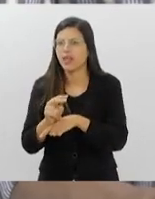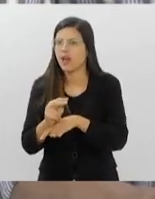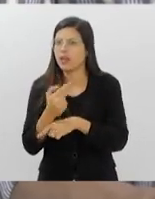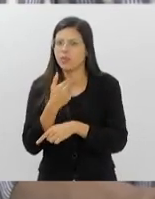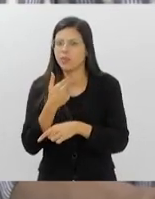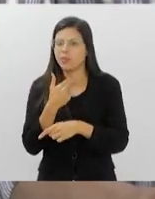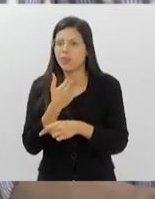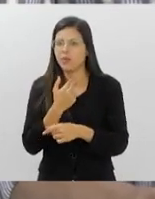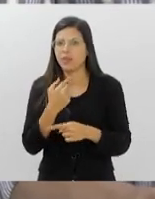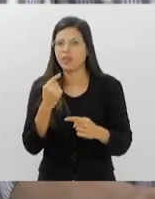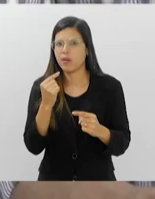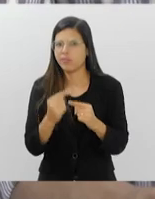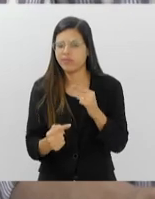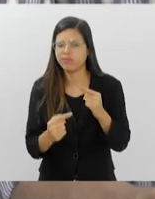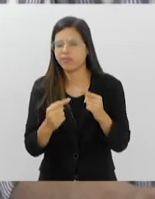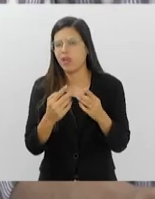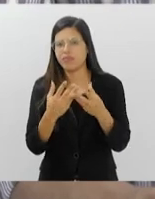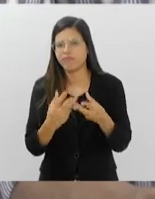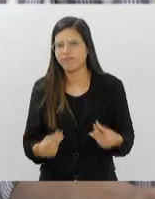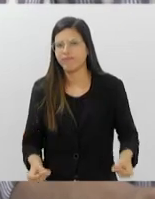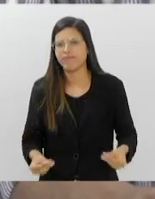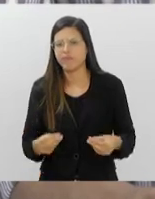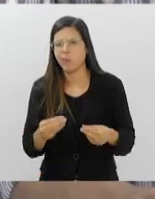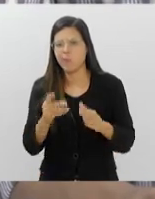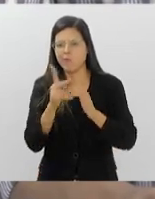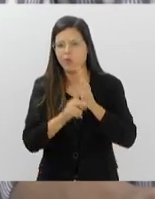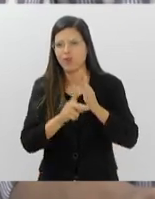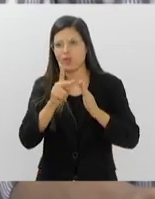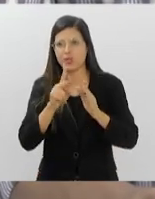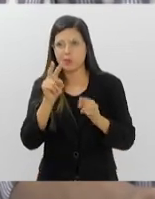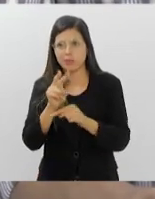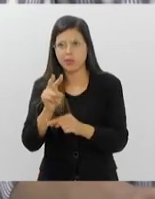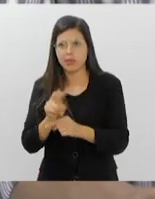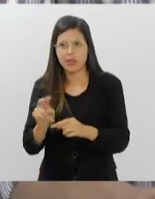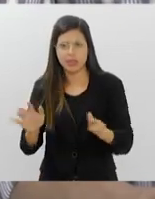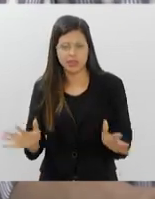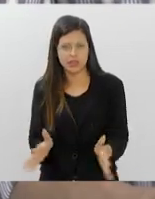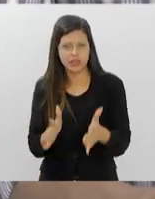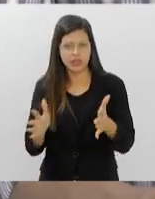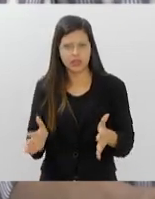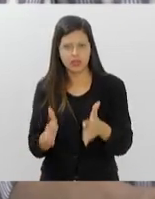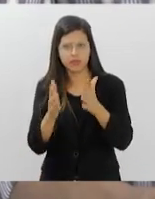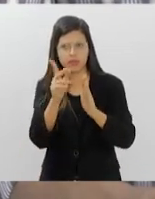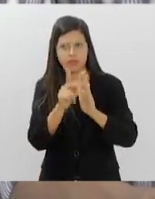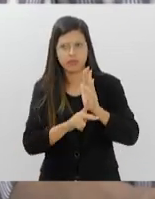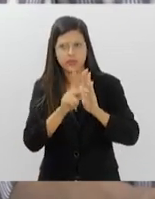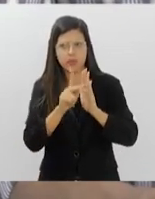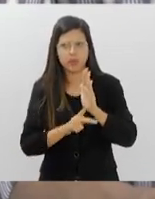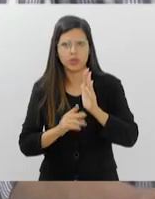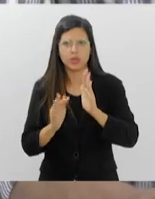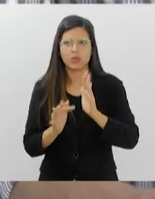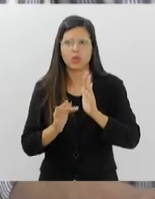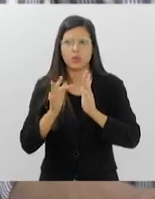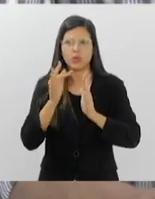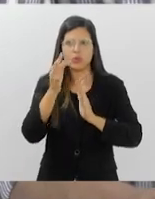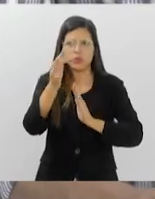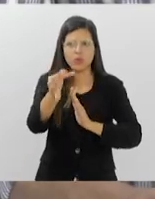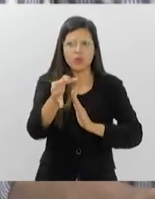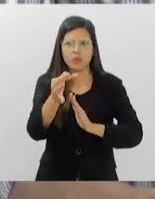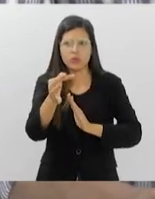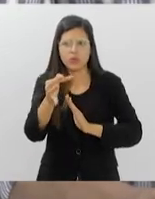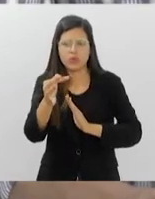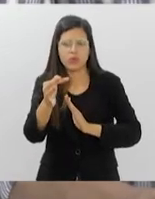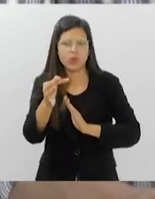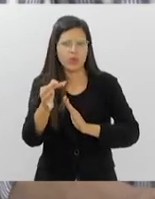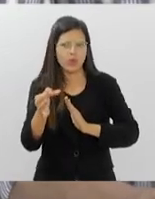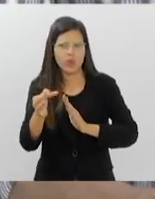obstruir os projetos preservacionistas e incentivar os projetos que os futuros preservacionistas